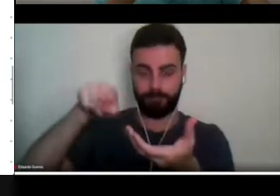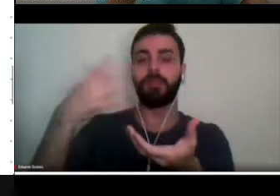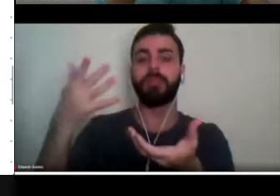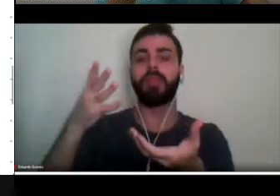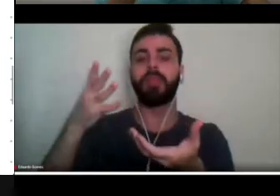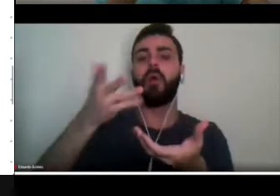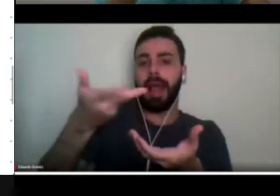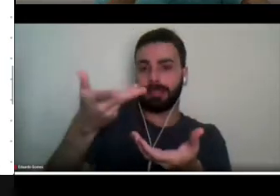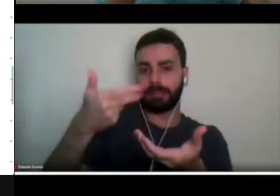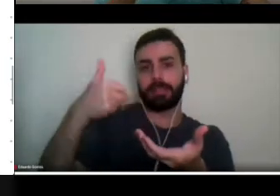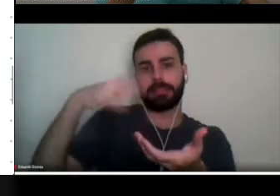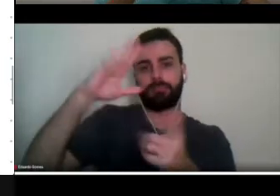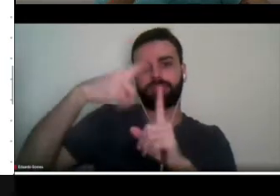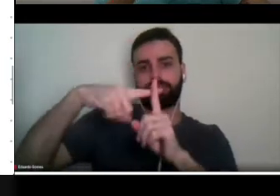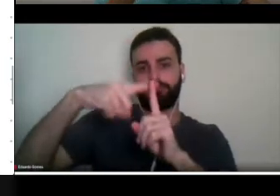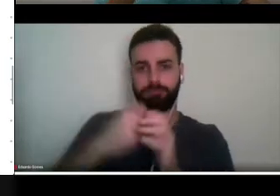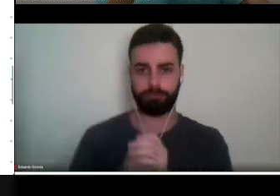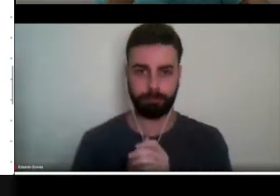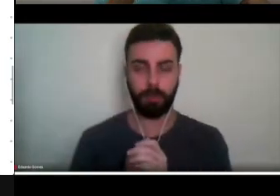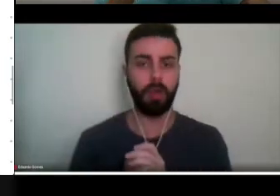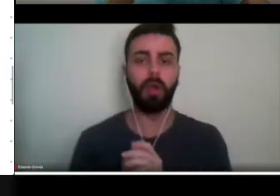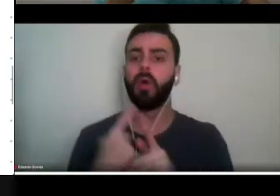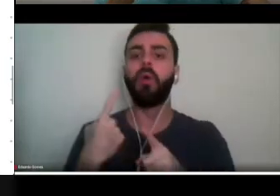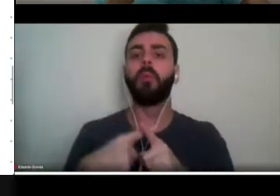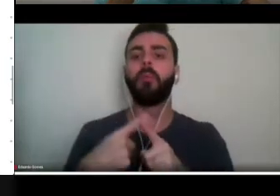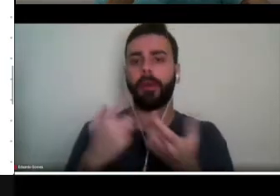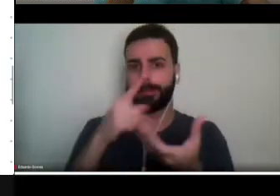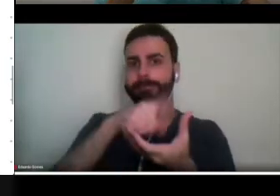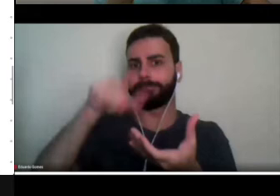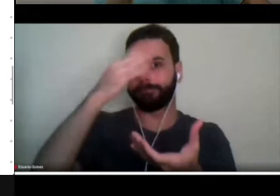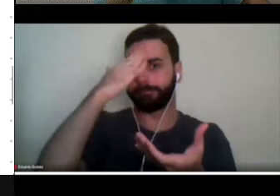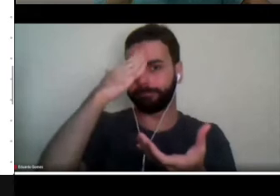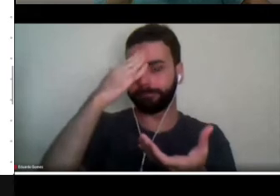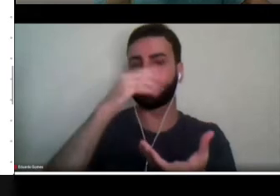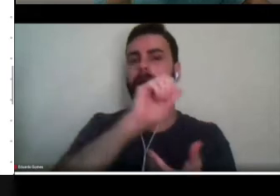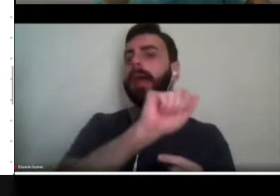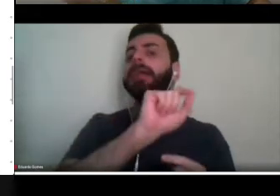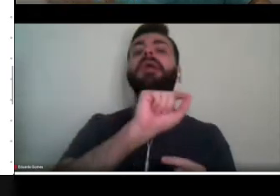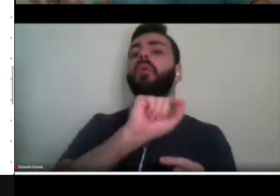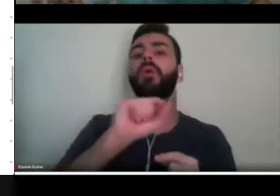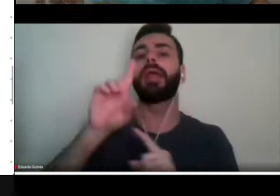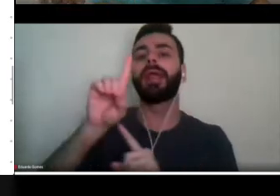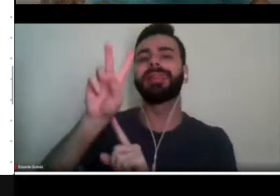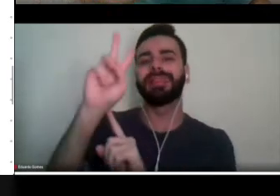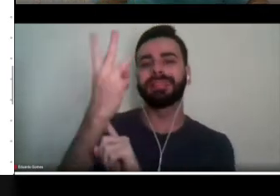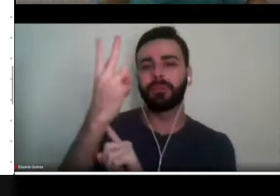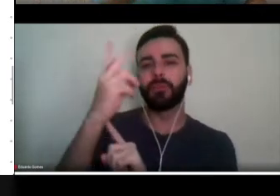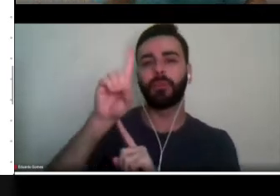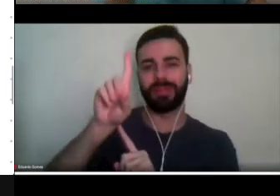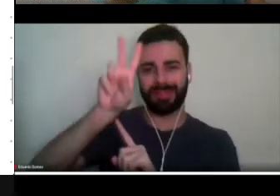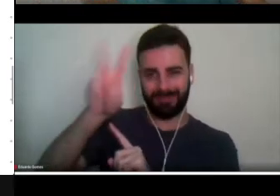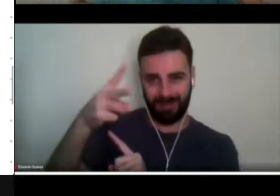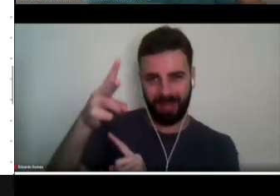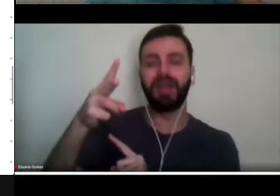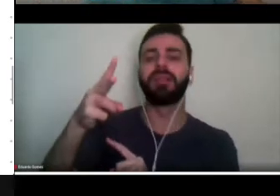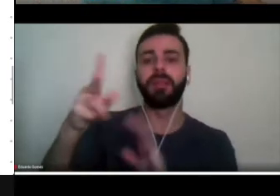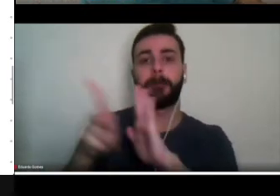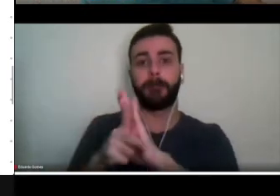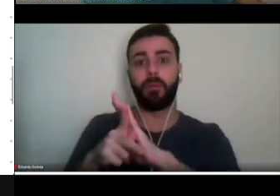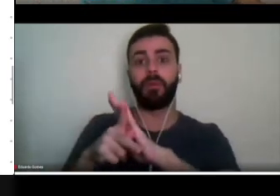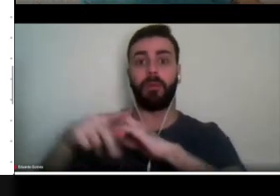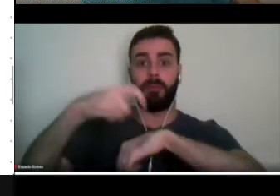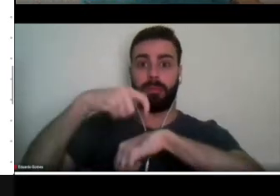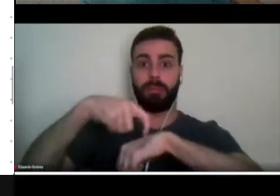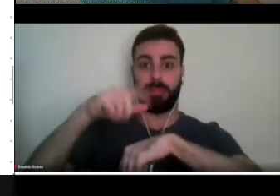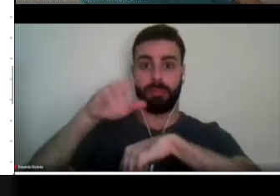derivada segunda da posição no tempo, e isso tem a ver com a concavidade.